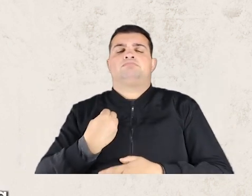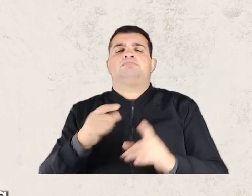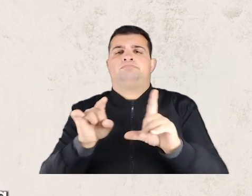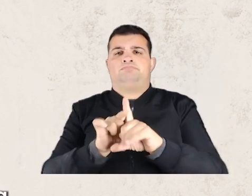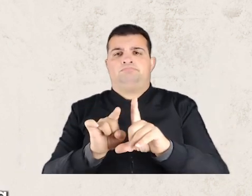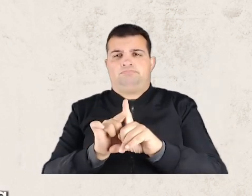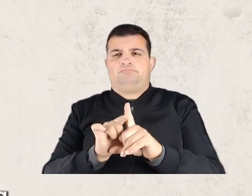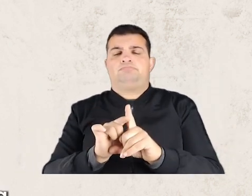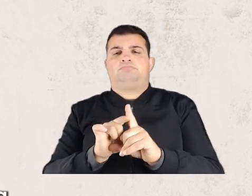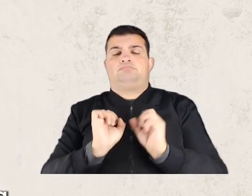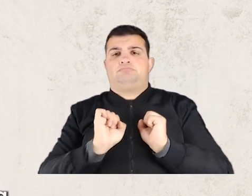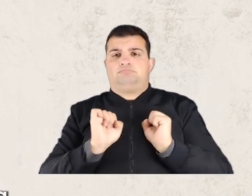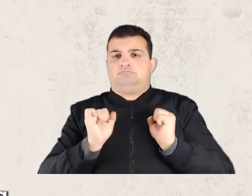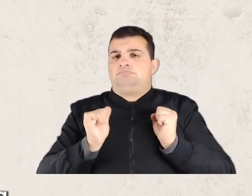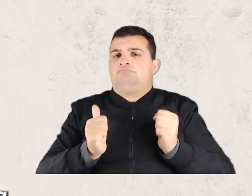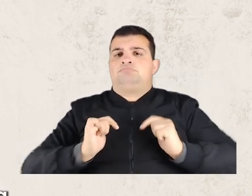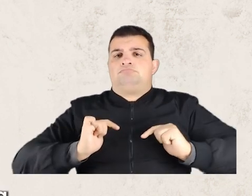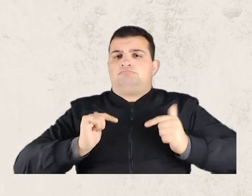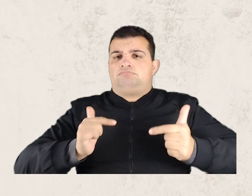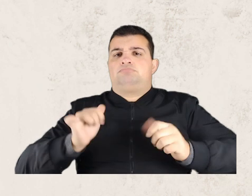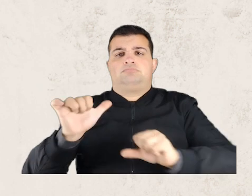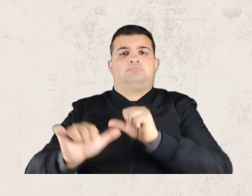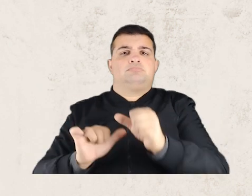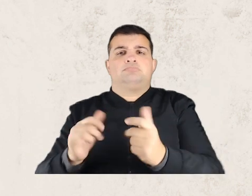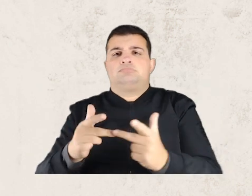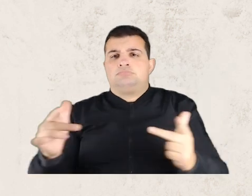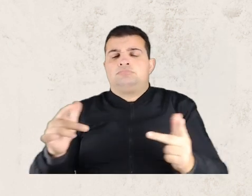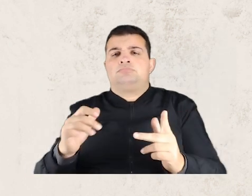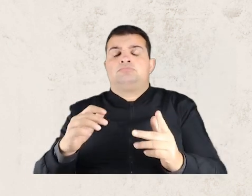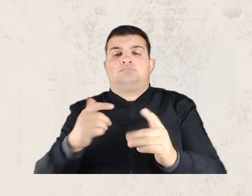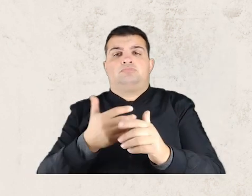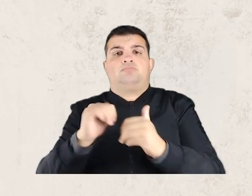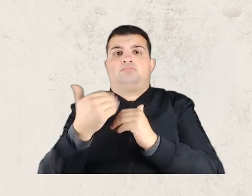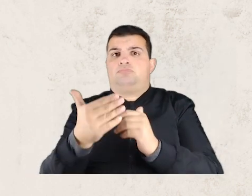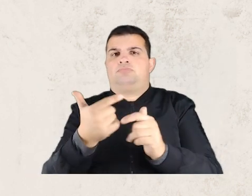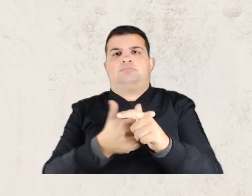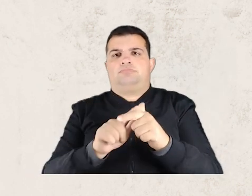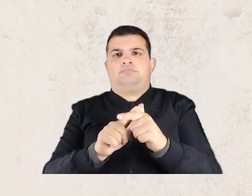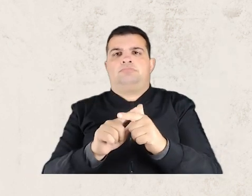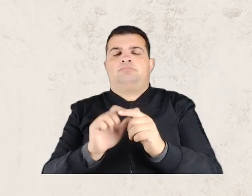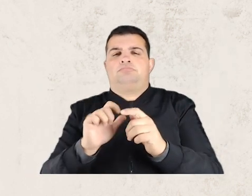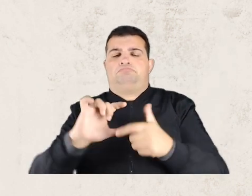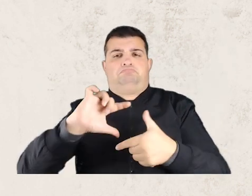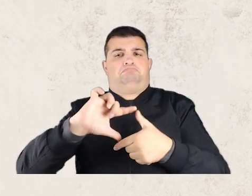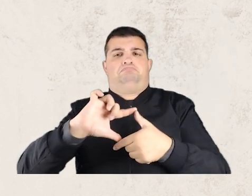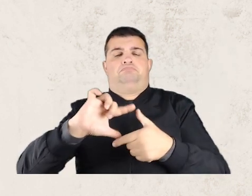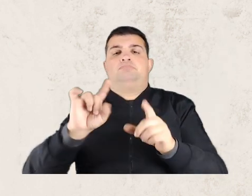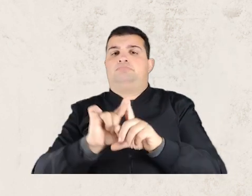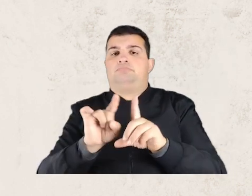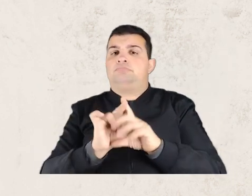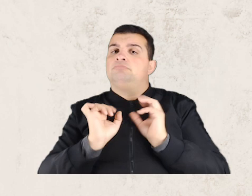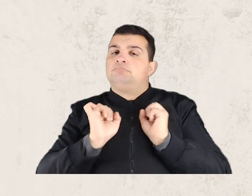psicologia deveria, em primeiro lugar, estar comprometida, né, com a realidade, com as pessoas, né, e os modos de vida.